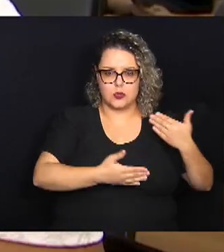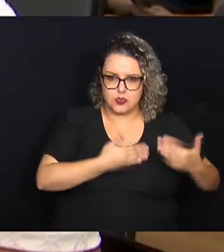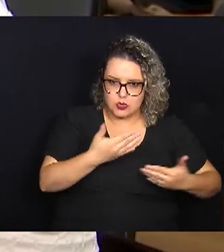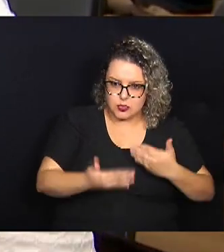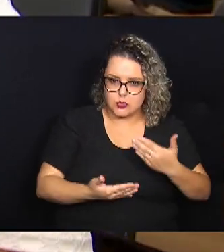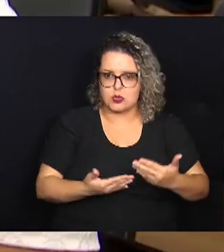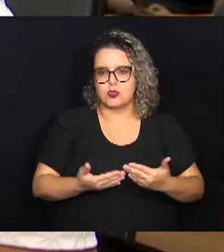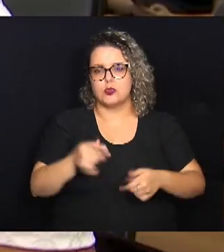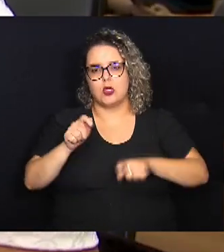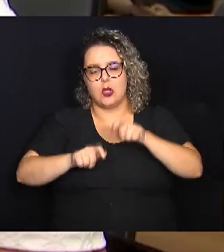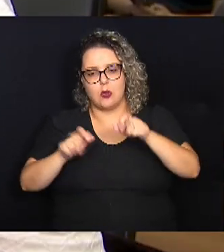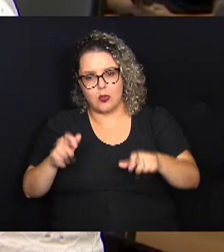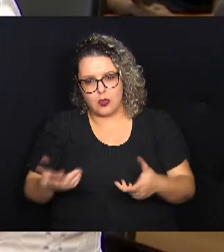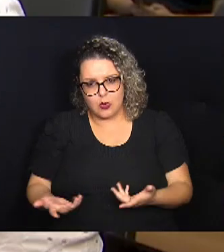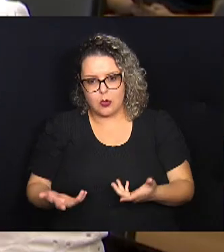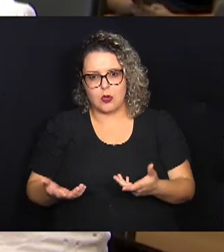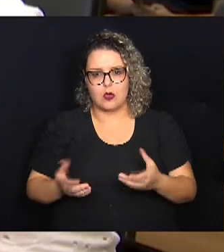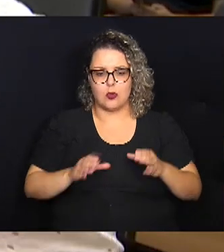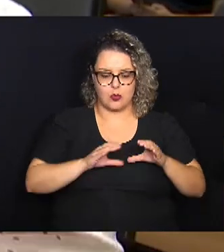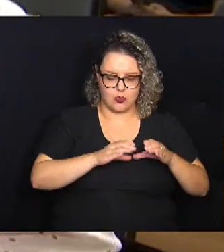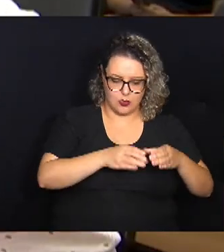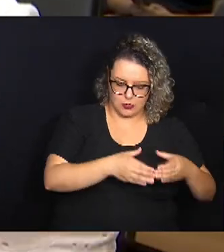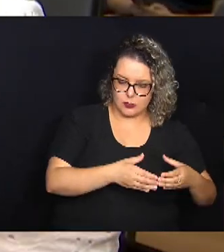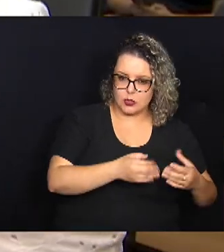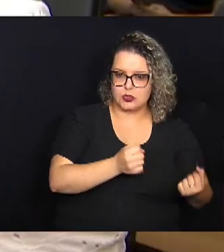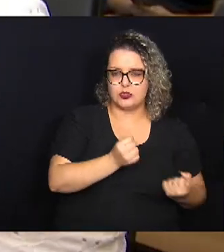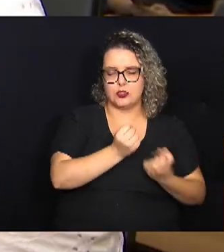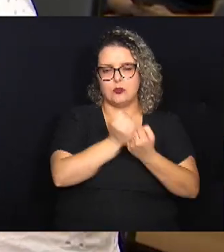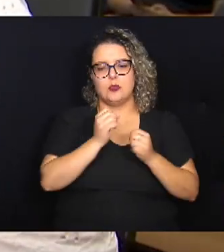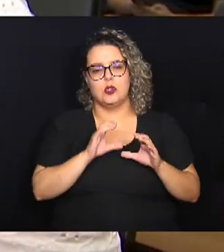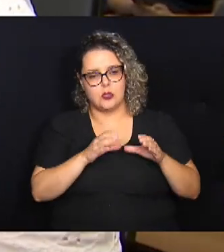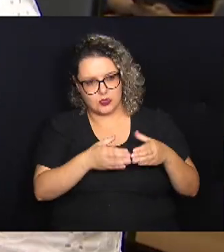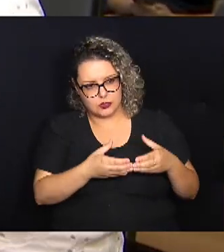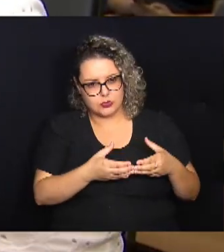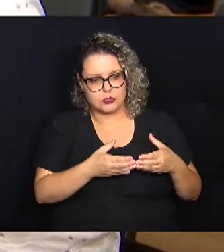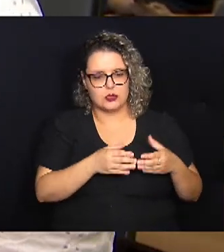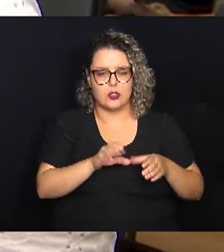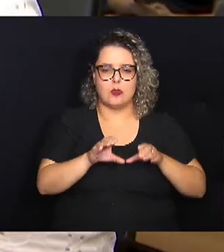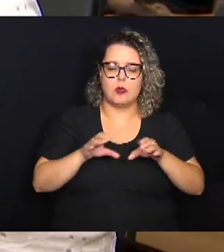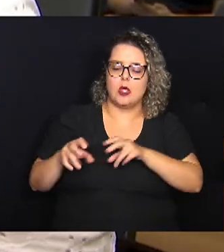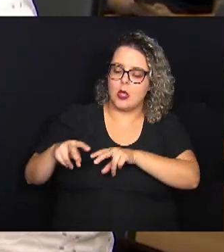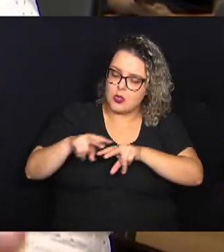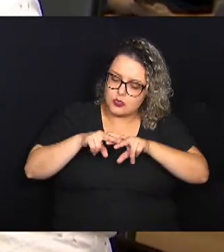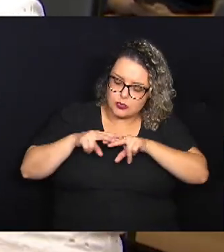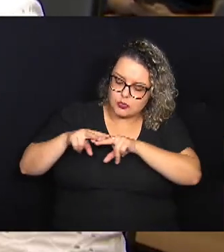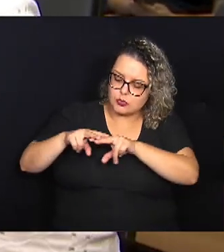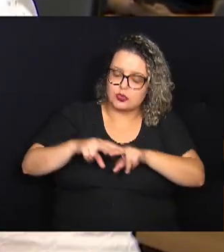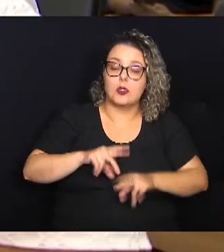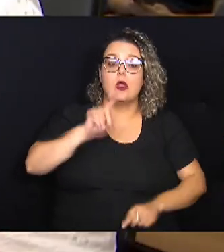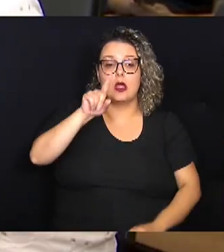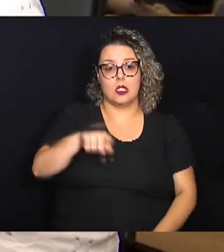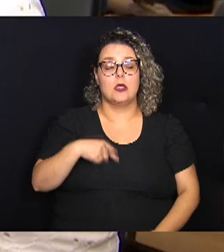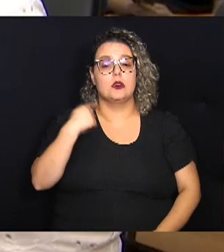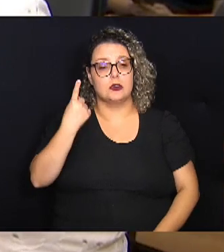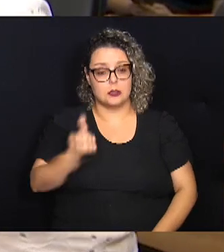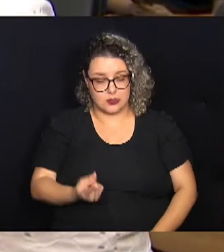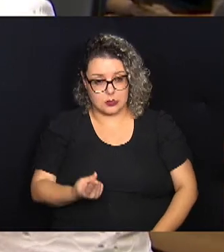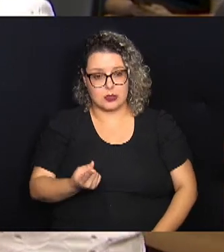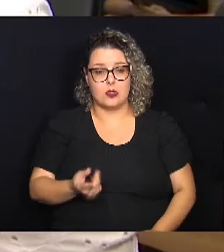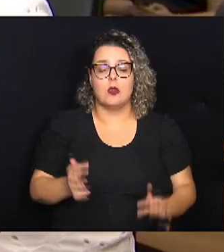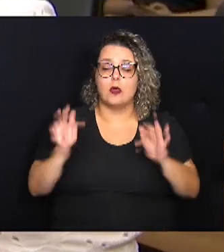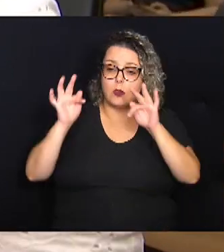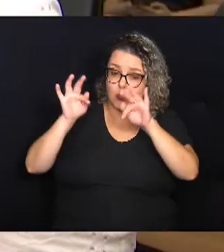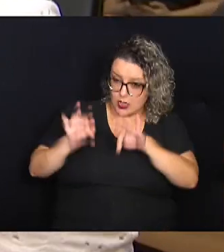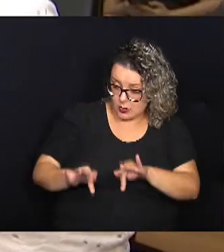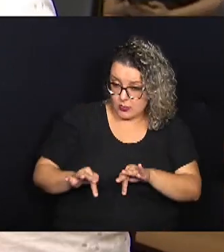pelo pessoal, pela coordenadoria de apoio às comissões, pela coordenadoria de revisão. E aí, depois disso, finalizadas